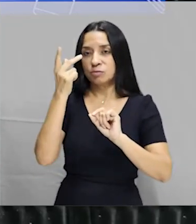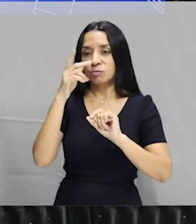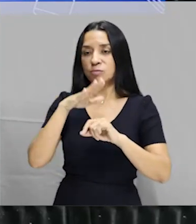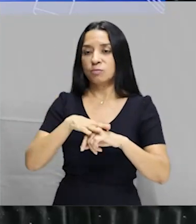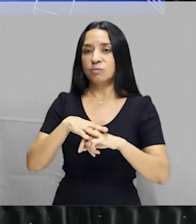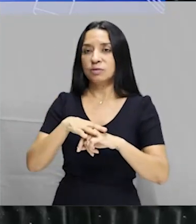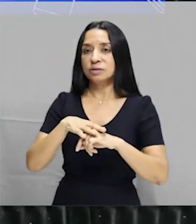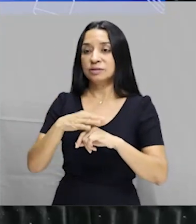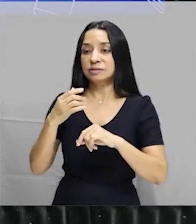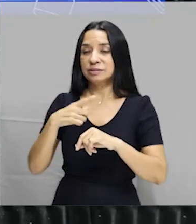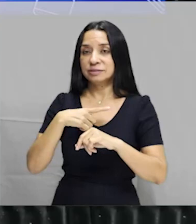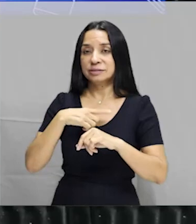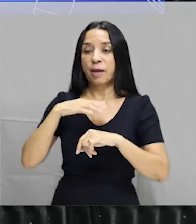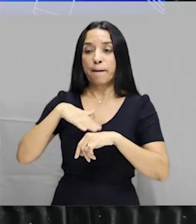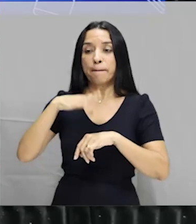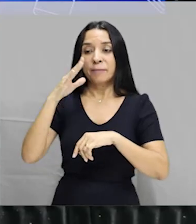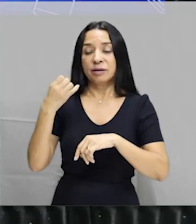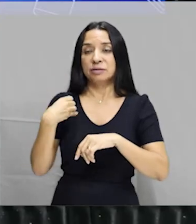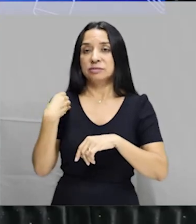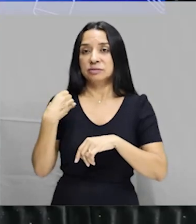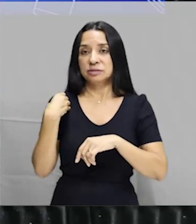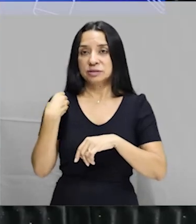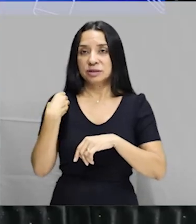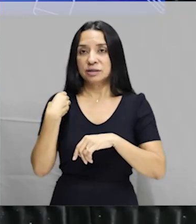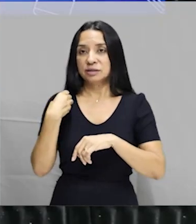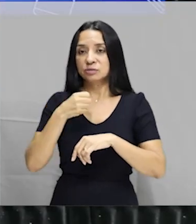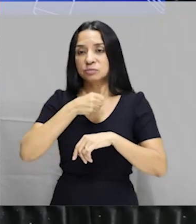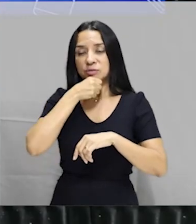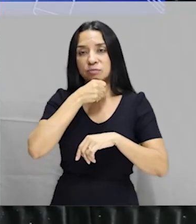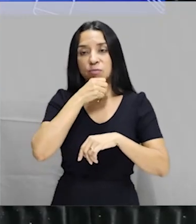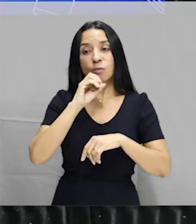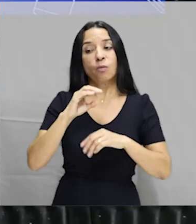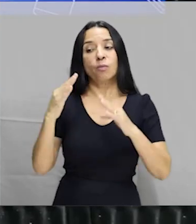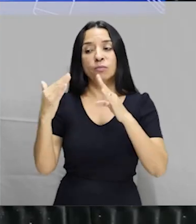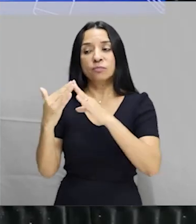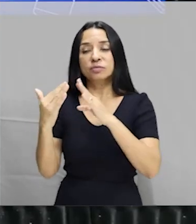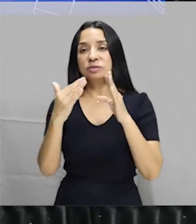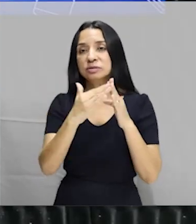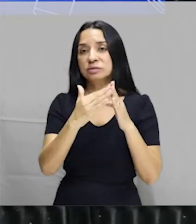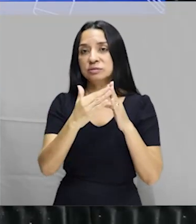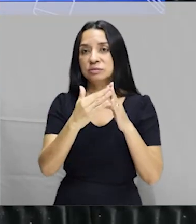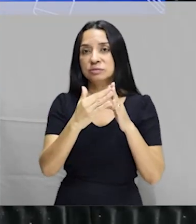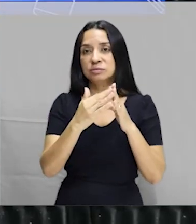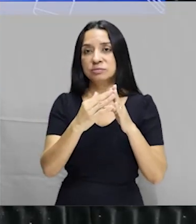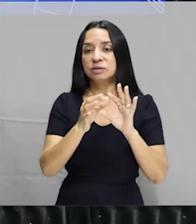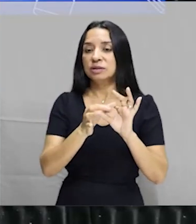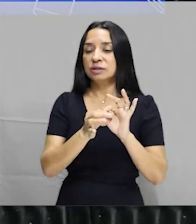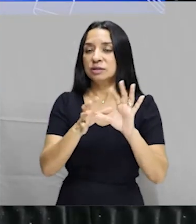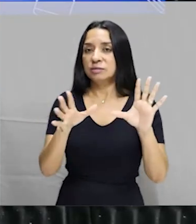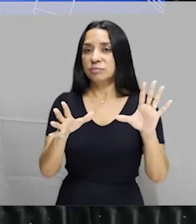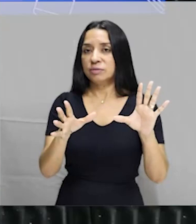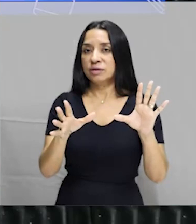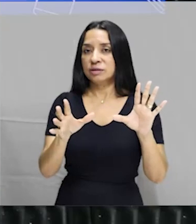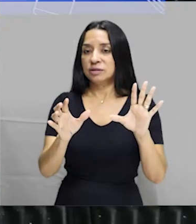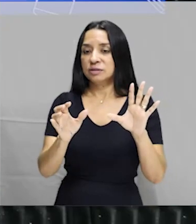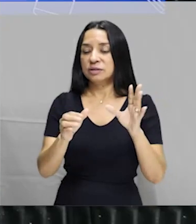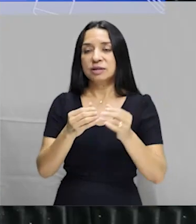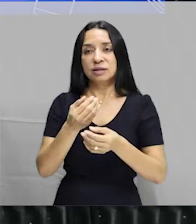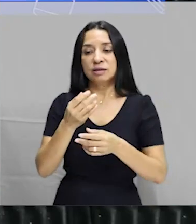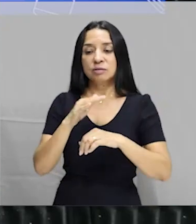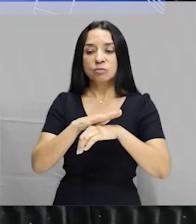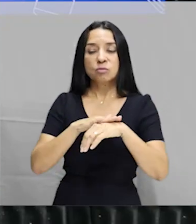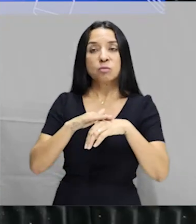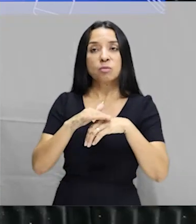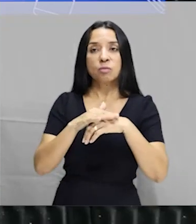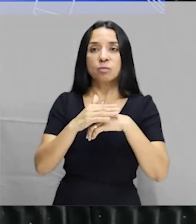velha, o meu avô ou o meu vizinho, que me permite falar com ele, tratar de maneira informal, tá